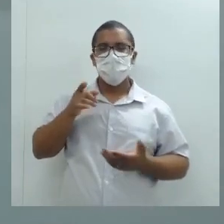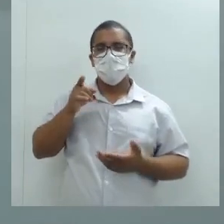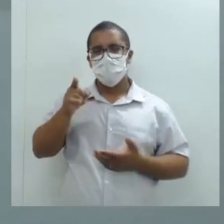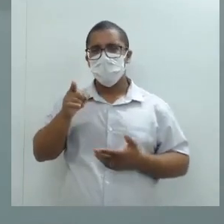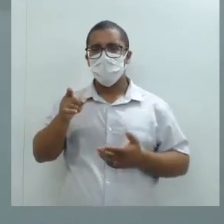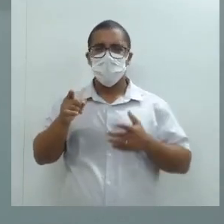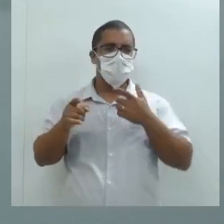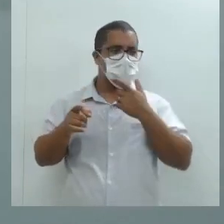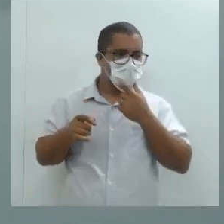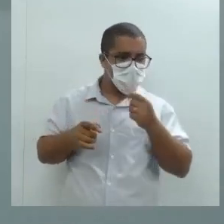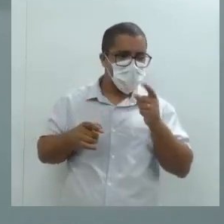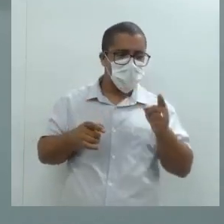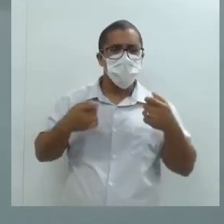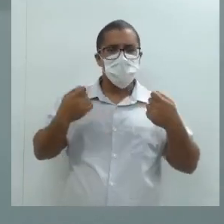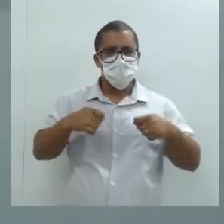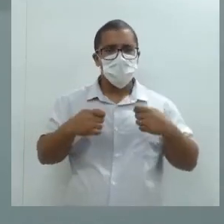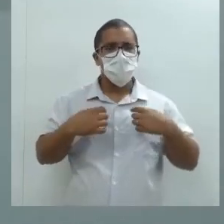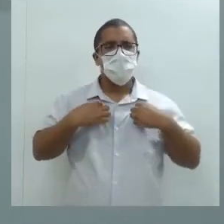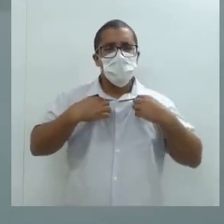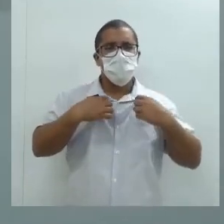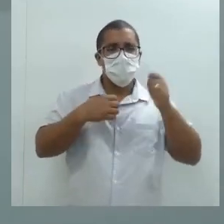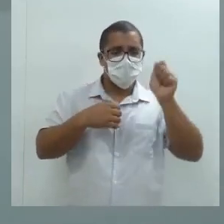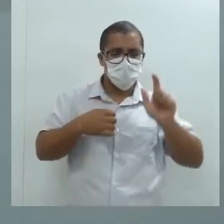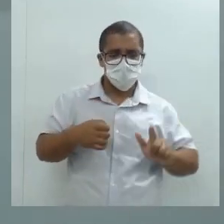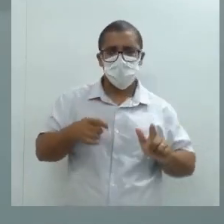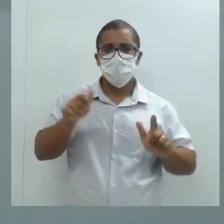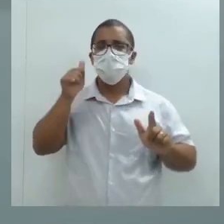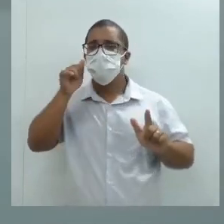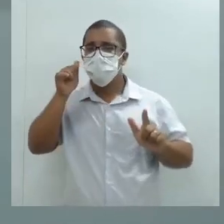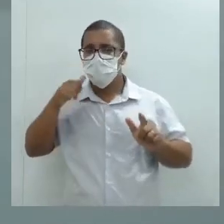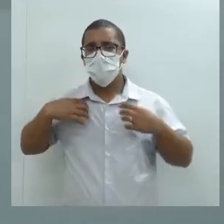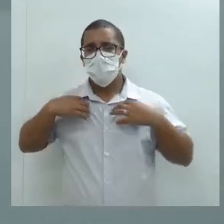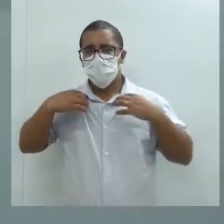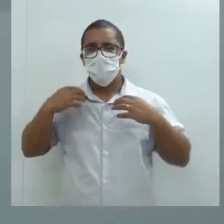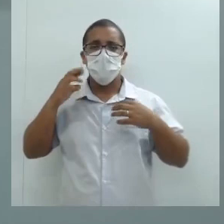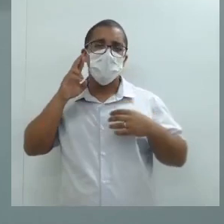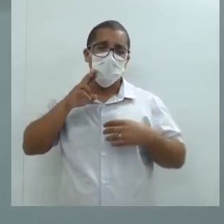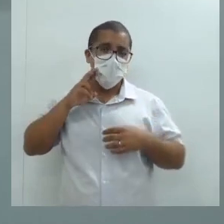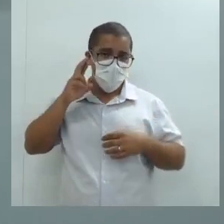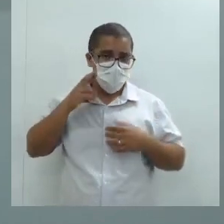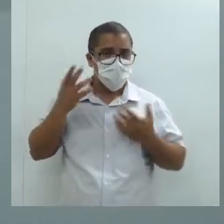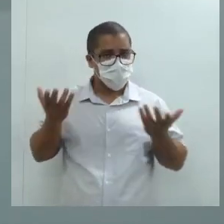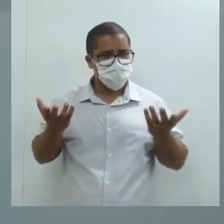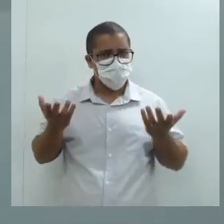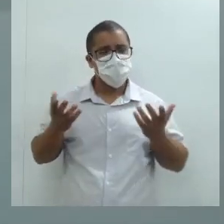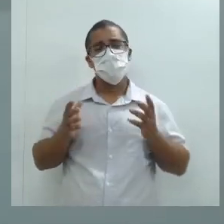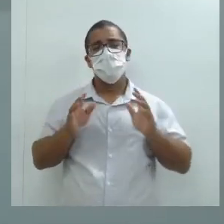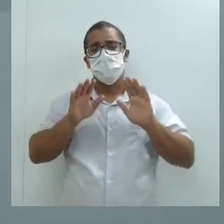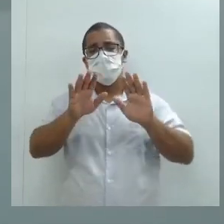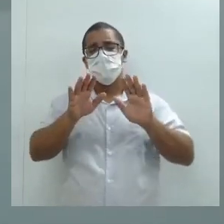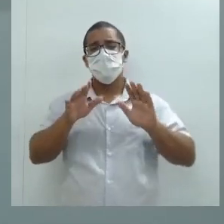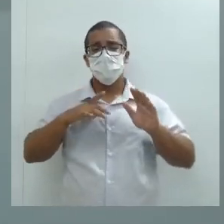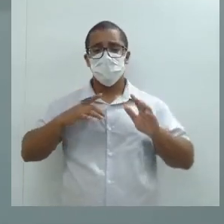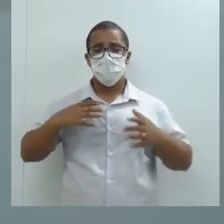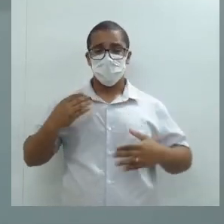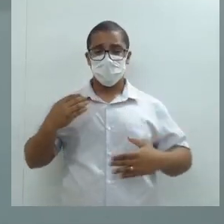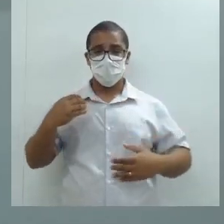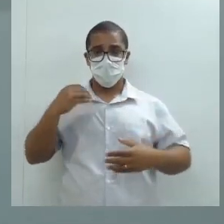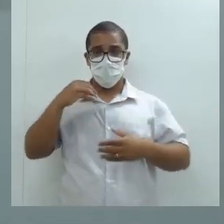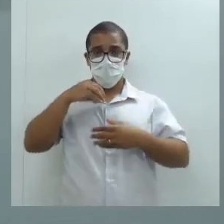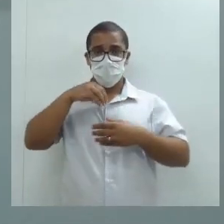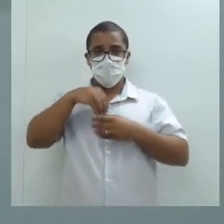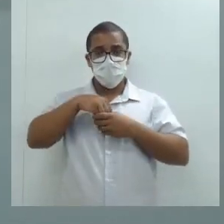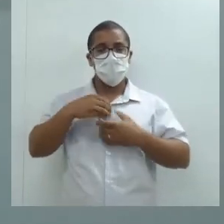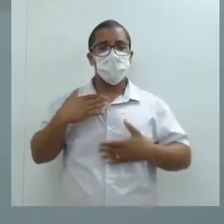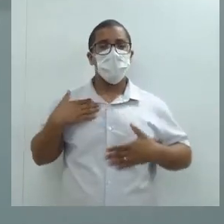O homem tem que vestir azul, mulher tem que vestir rosa, mas biologicamente, tanto nos seres humanos quanto